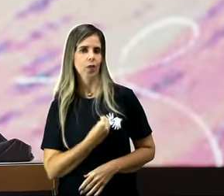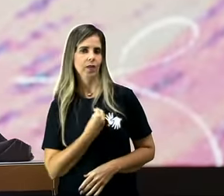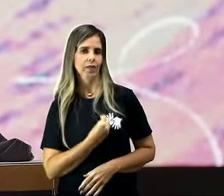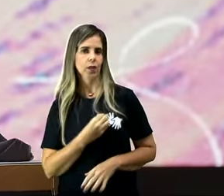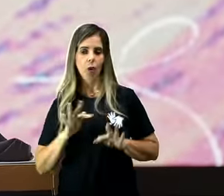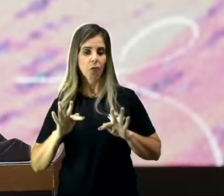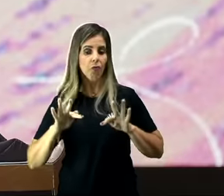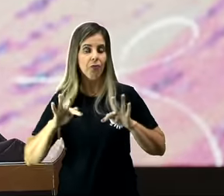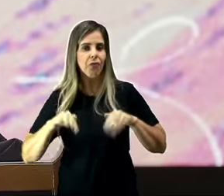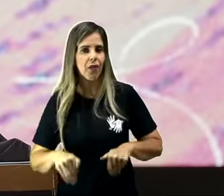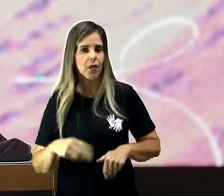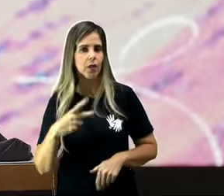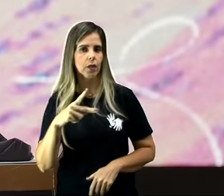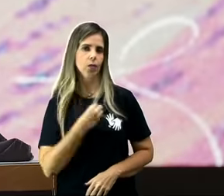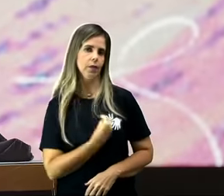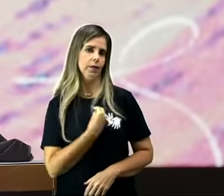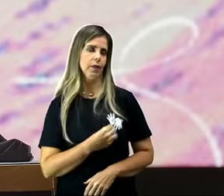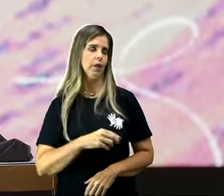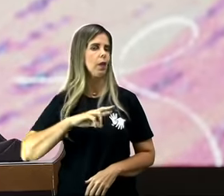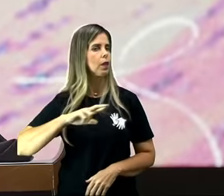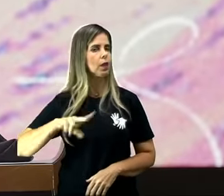tenho um destino, eu sei para onde eu estou indo.